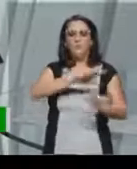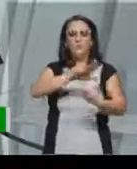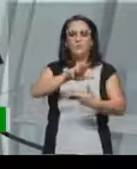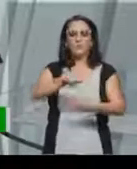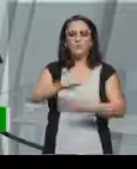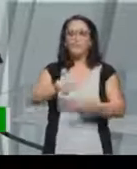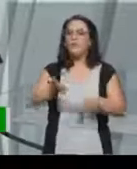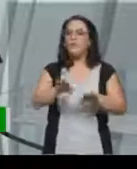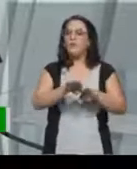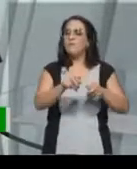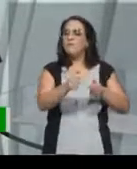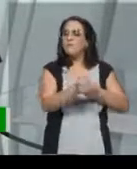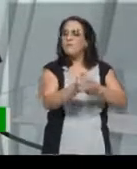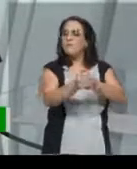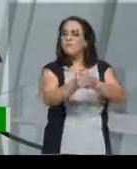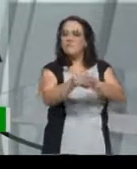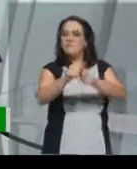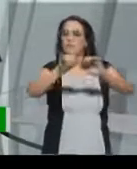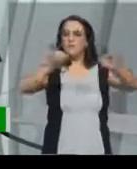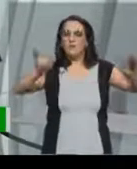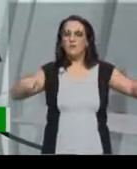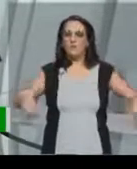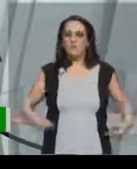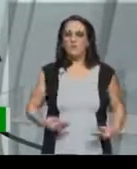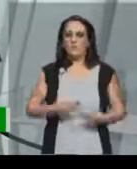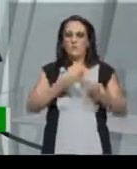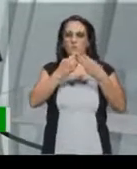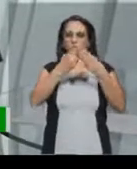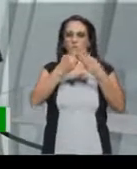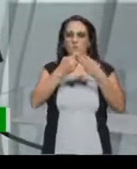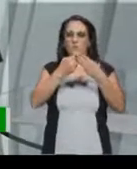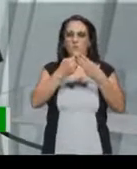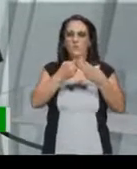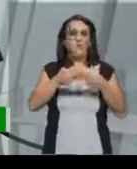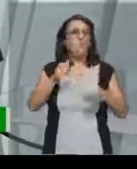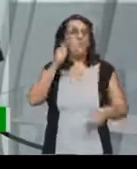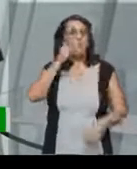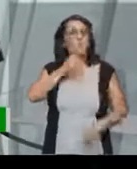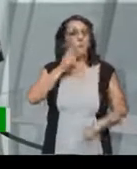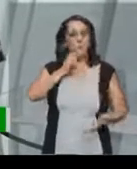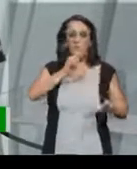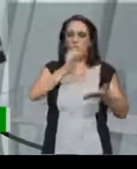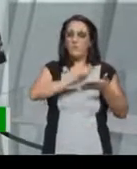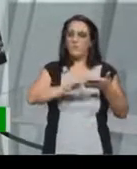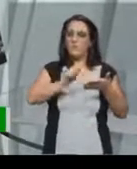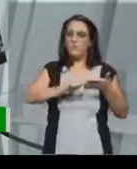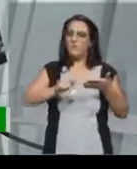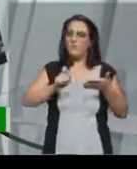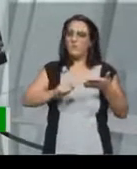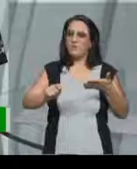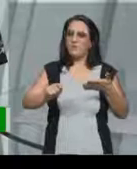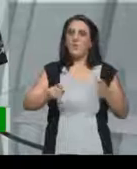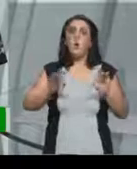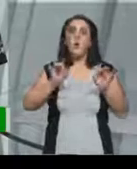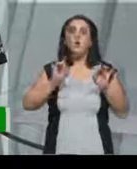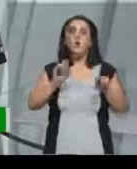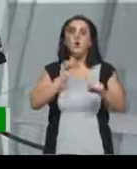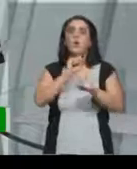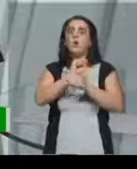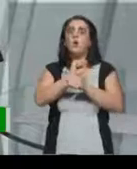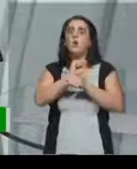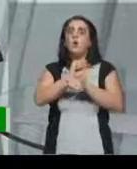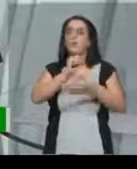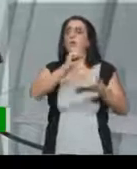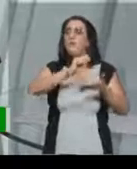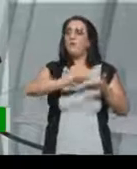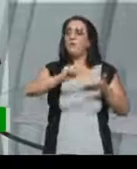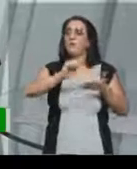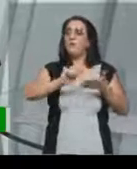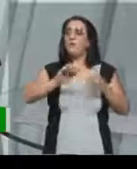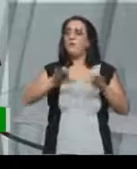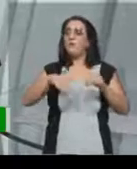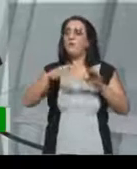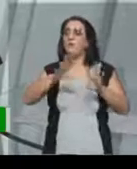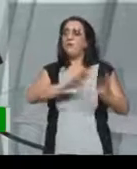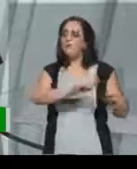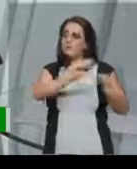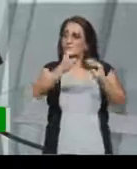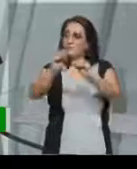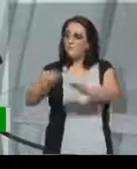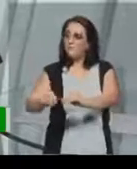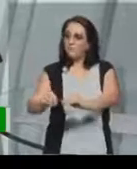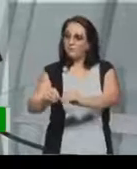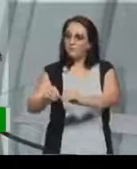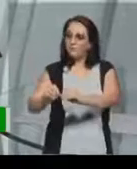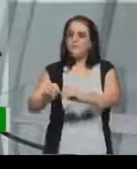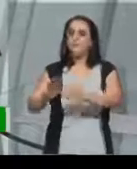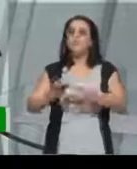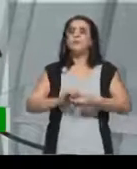relata, né, no diário. Inclusive, ela só para de escrever quando ela vai para Auschwitz, então aí ela para